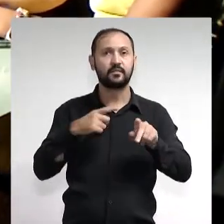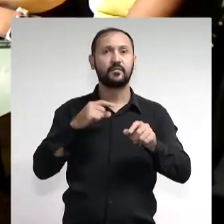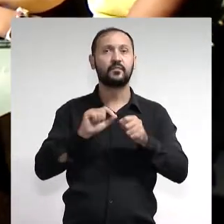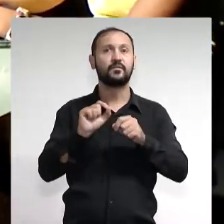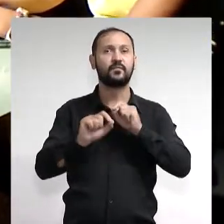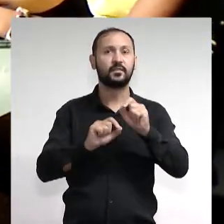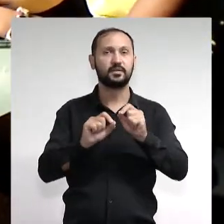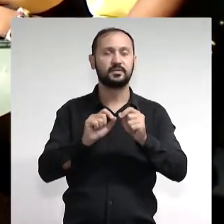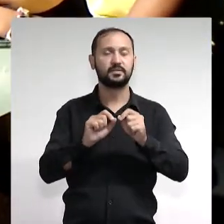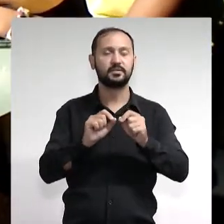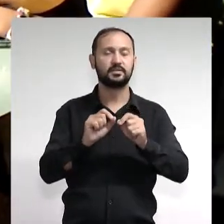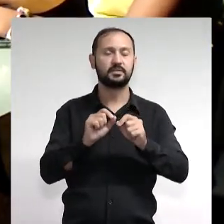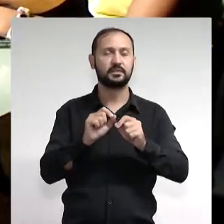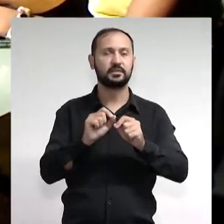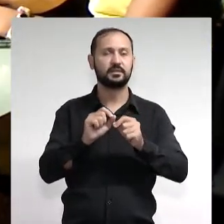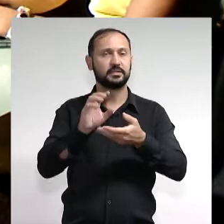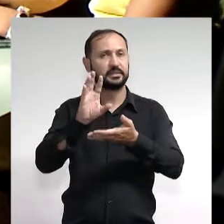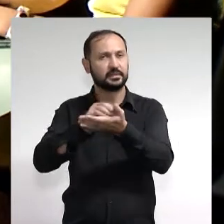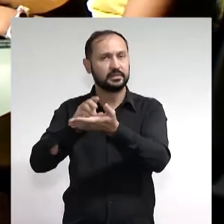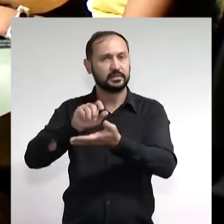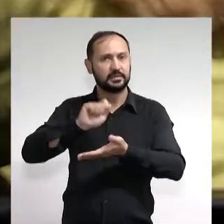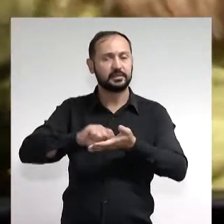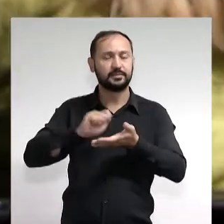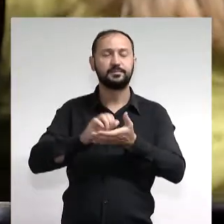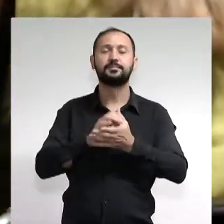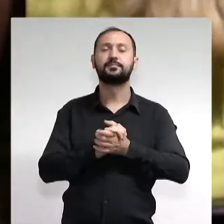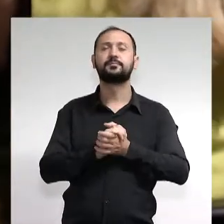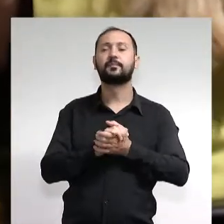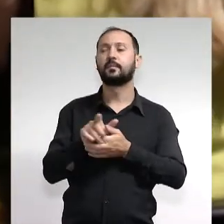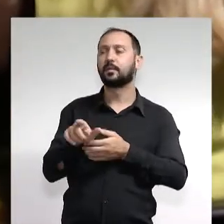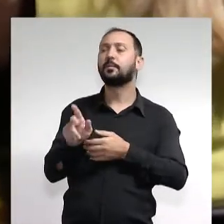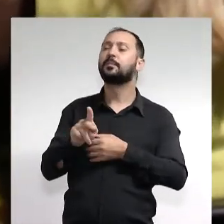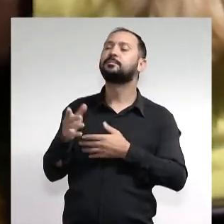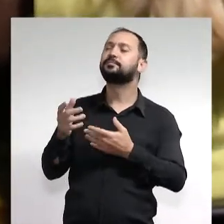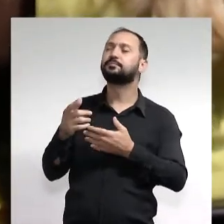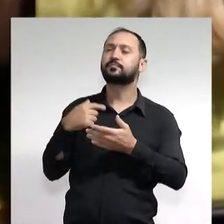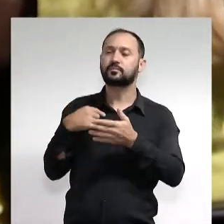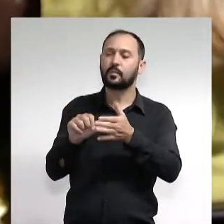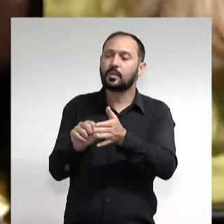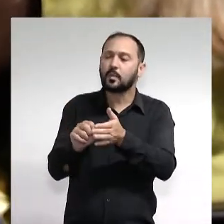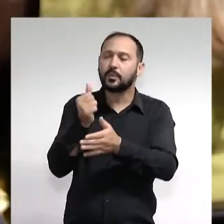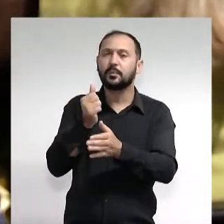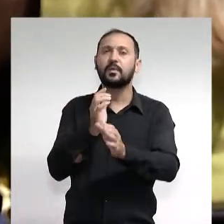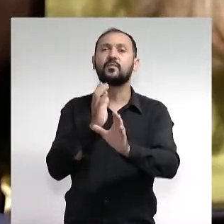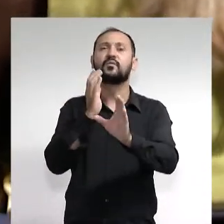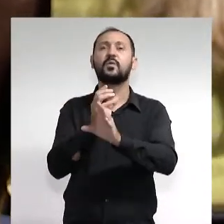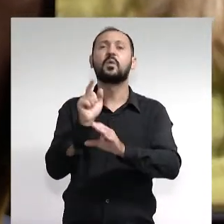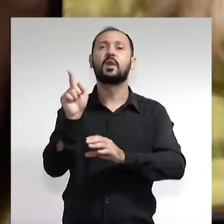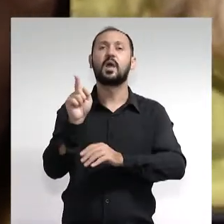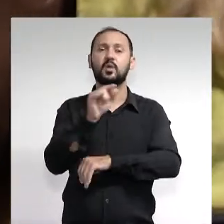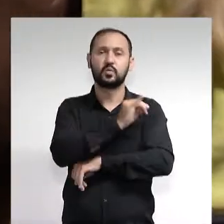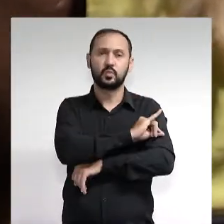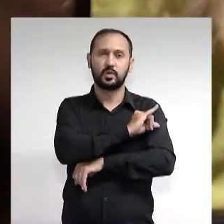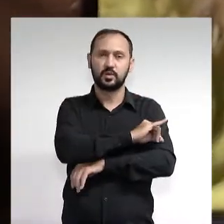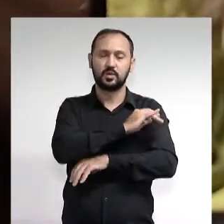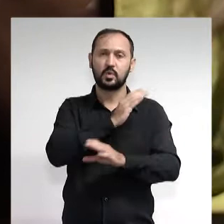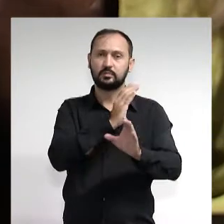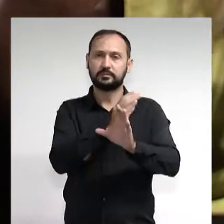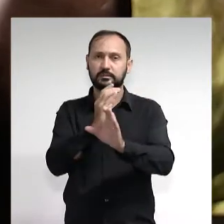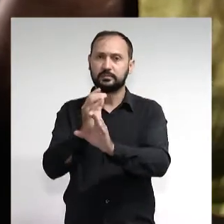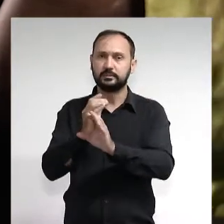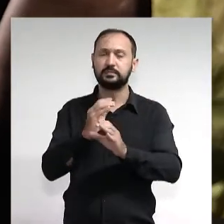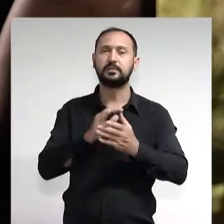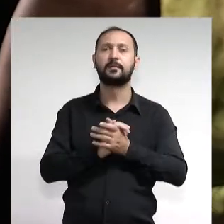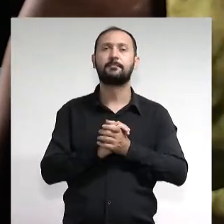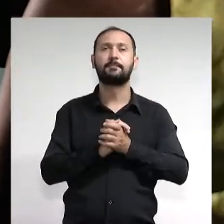e esses relatos e esses registros. E, professora, desde quando houve esse primeiro diagnóstico lá no Rio de Janeiro, que houveram